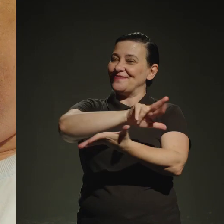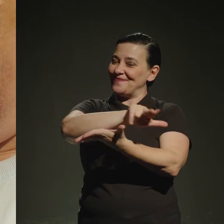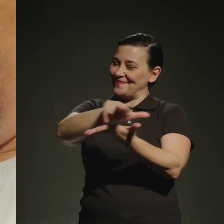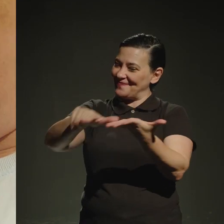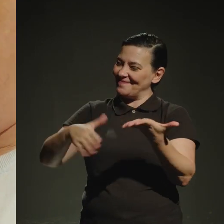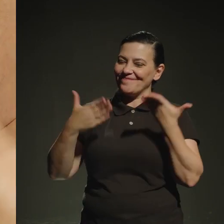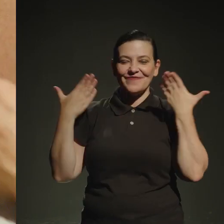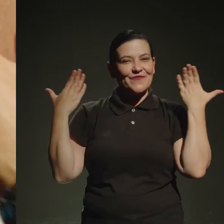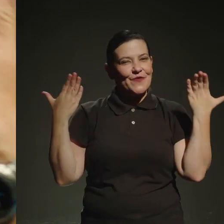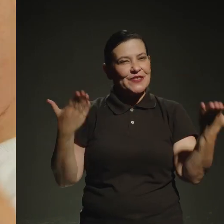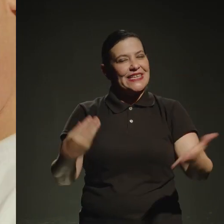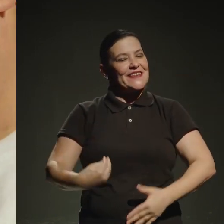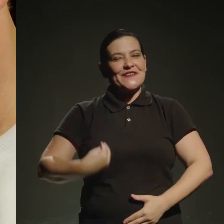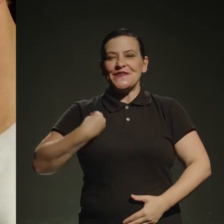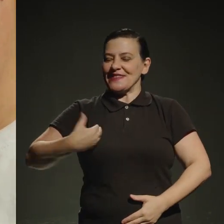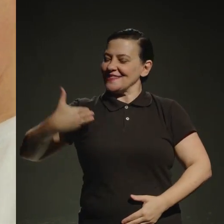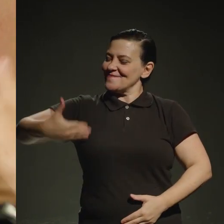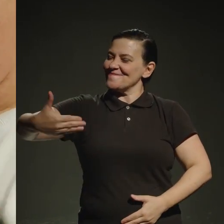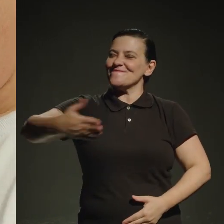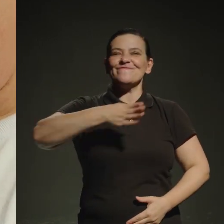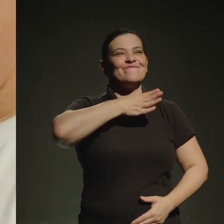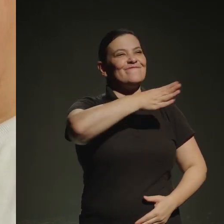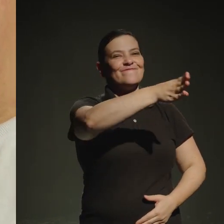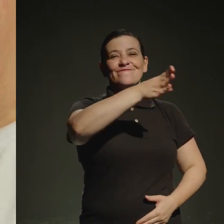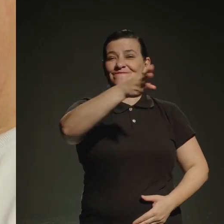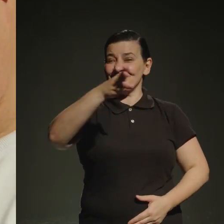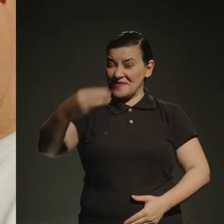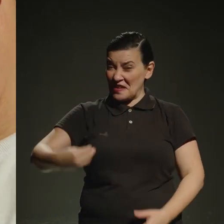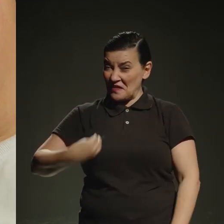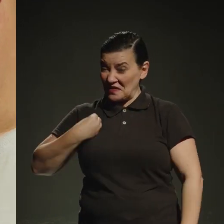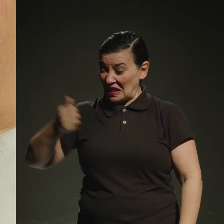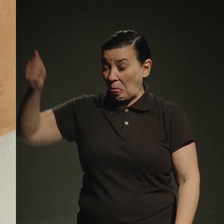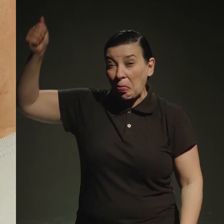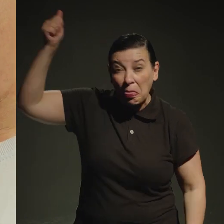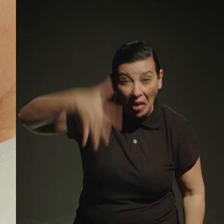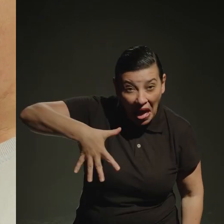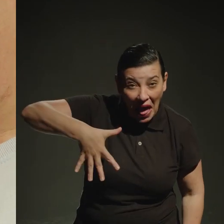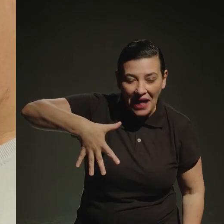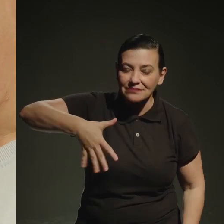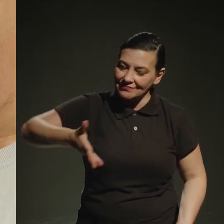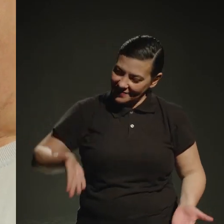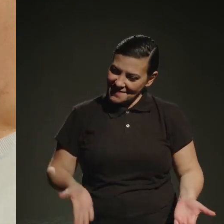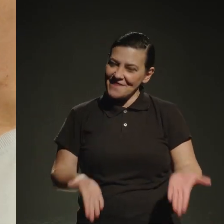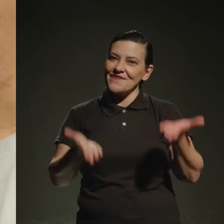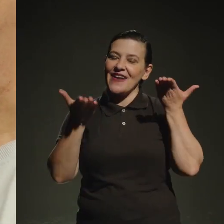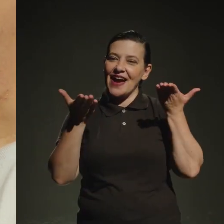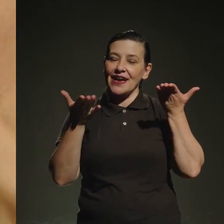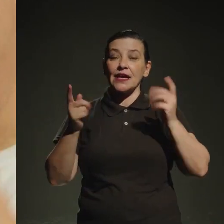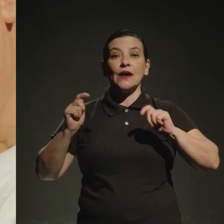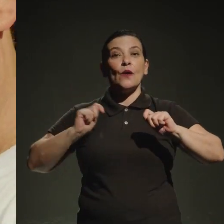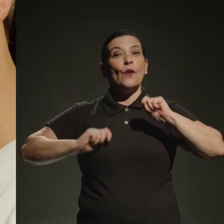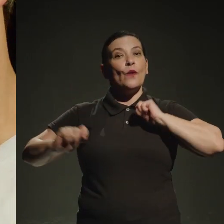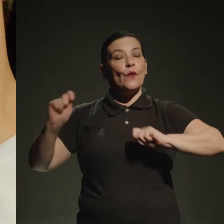Acabou. Deus faça a vossa mercê, muito bom cavaleiro, e tudo e tal, e lhe dê toda a aventura na lida